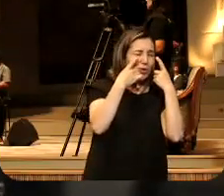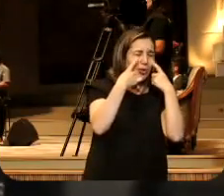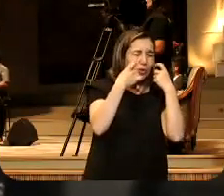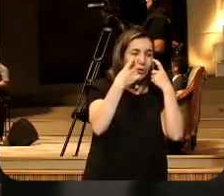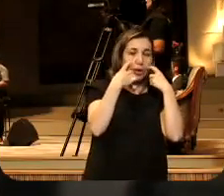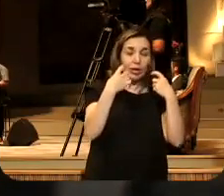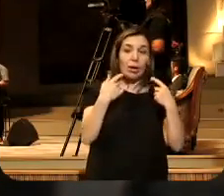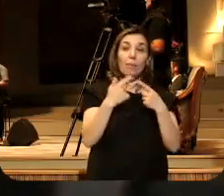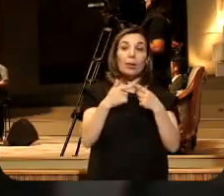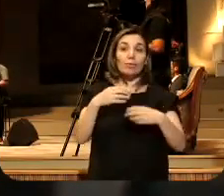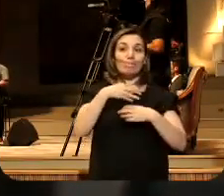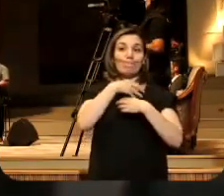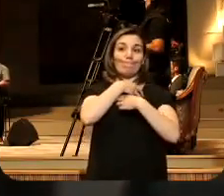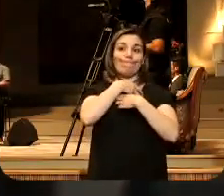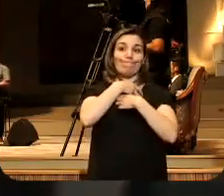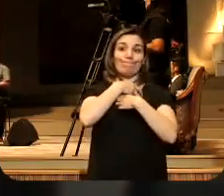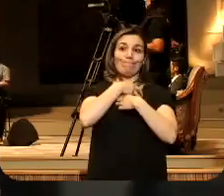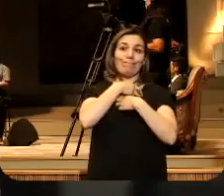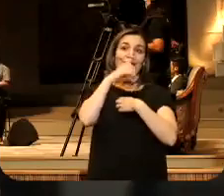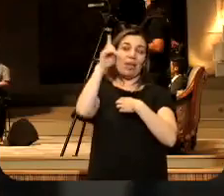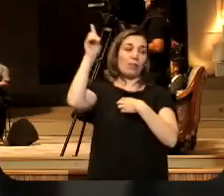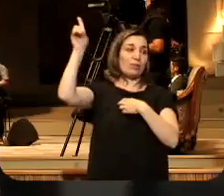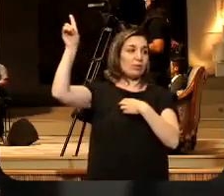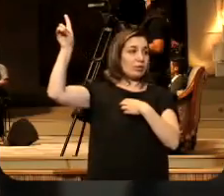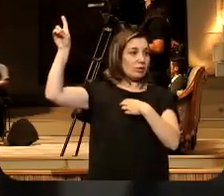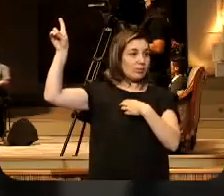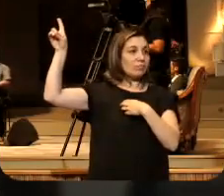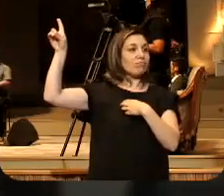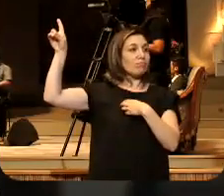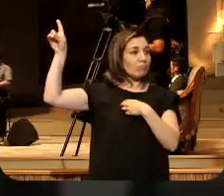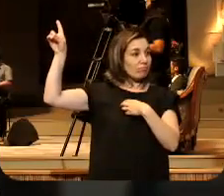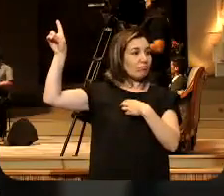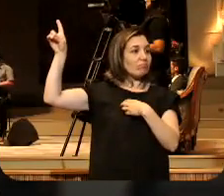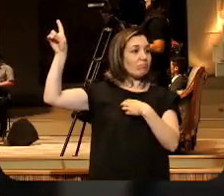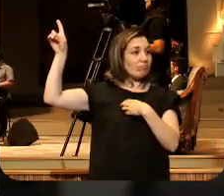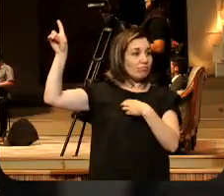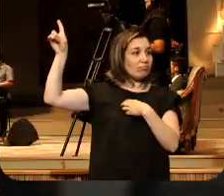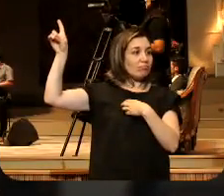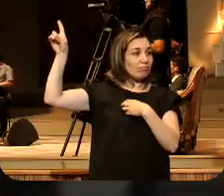Porque a presença de Deus era tão intensa naquele lugar.